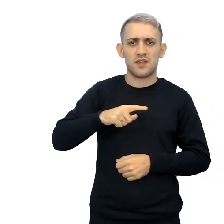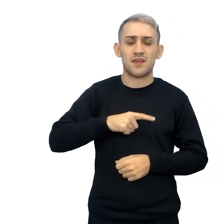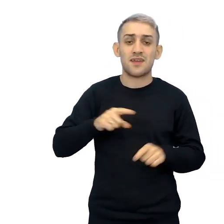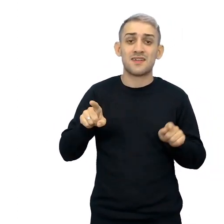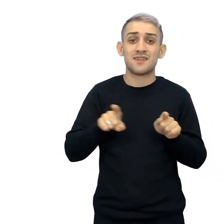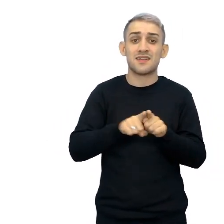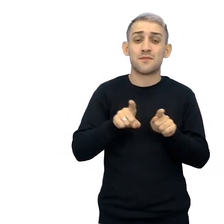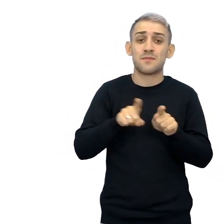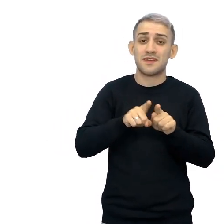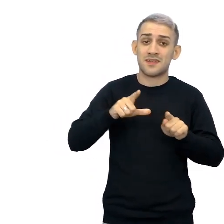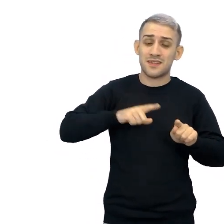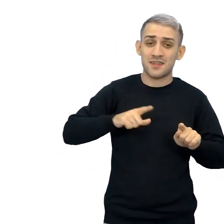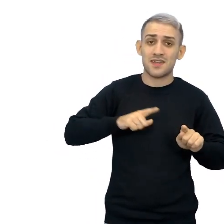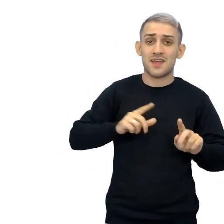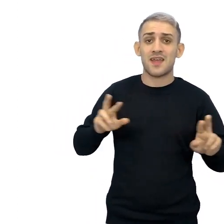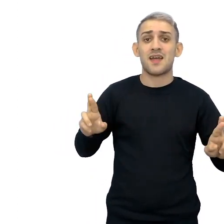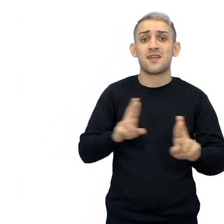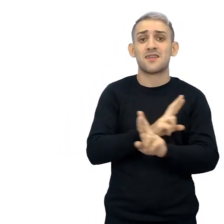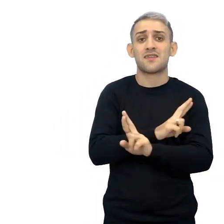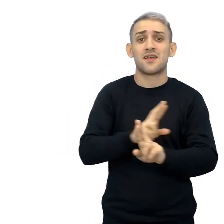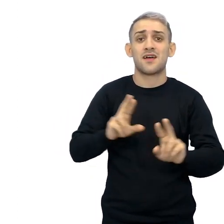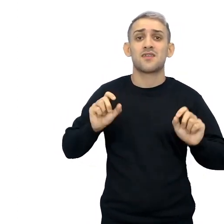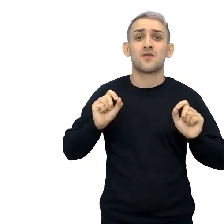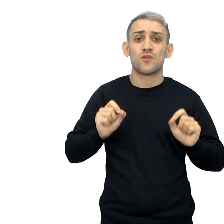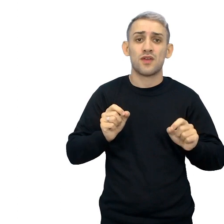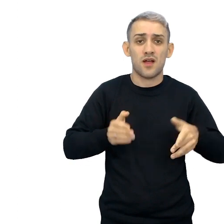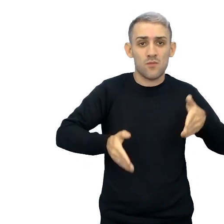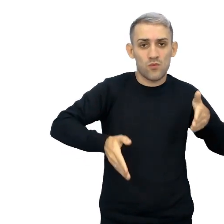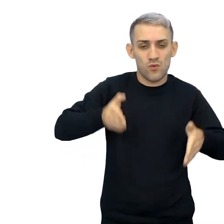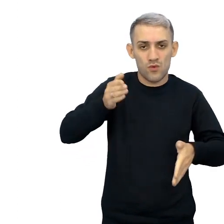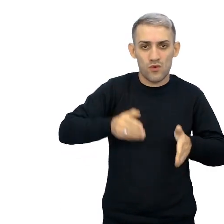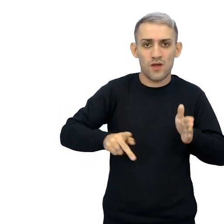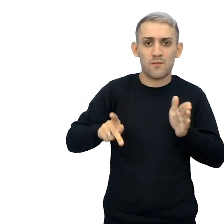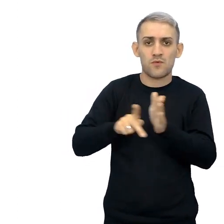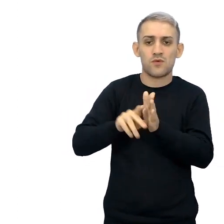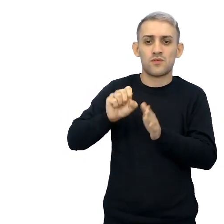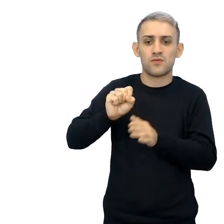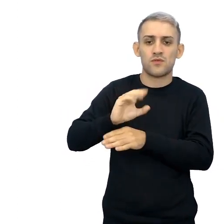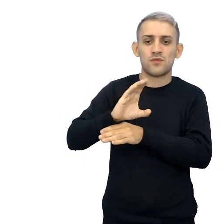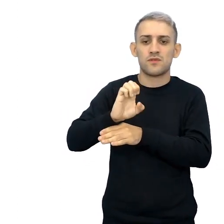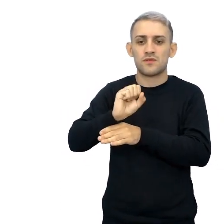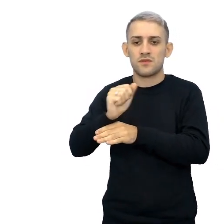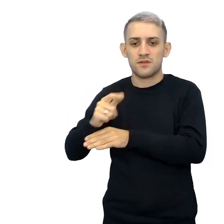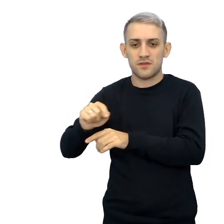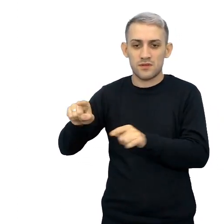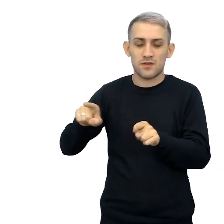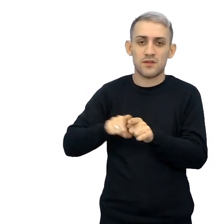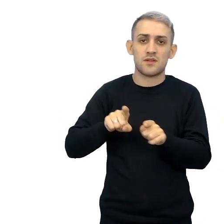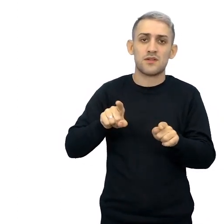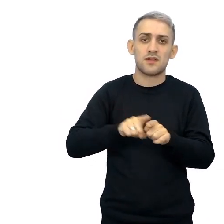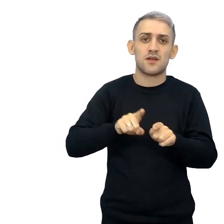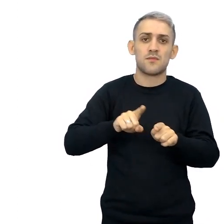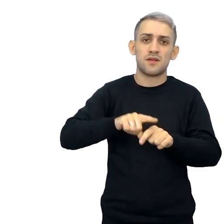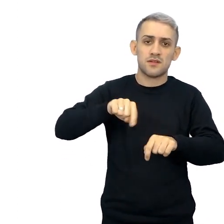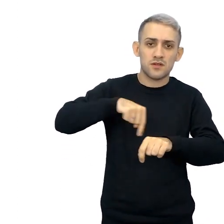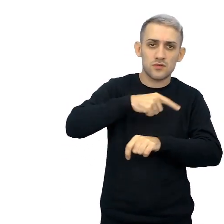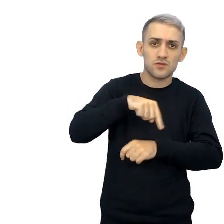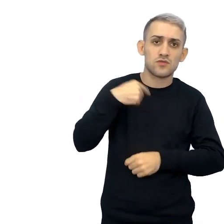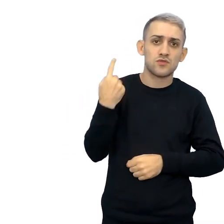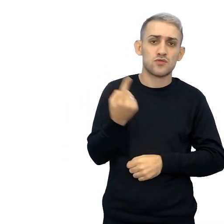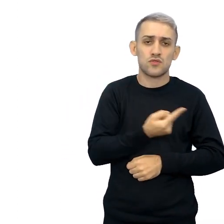ele está relacionado ao processo de sucessão e de duração da nossa